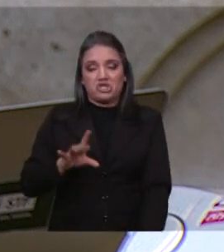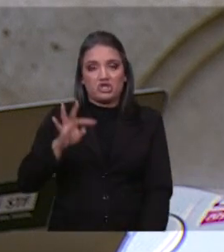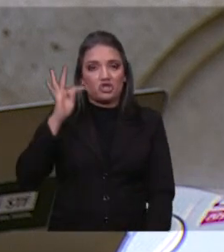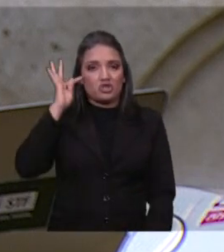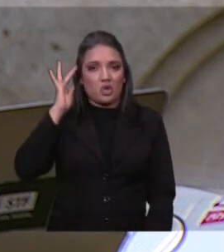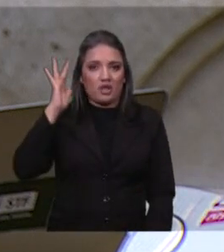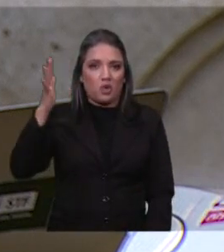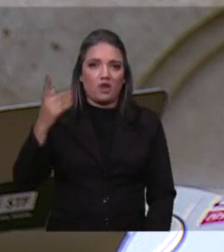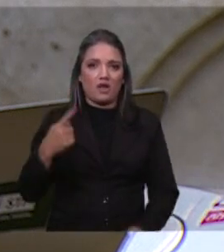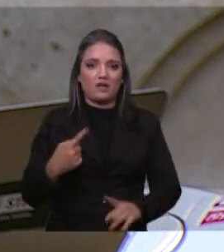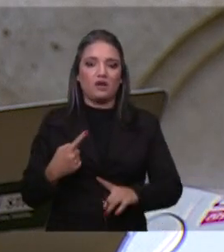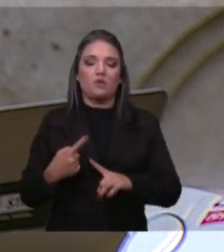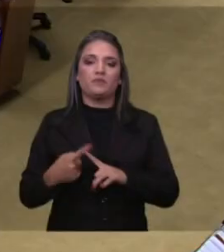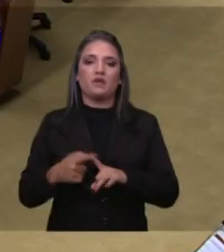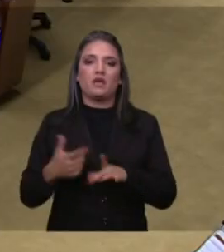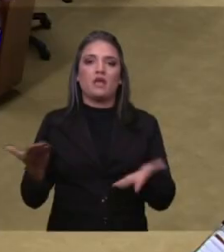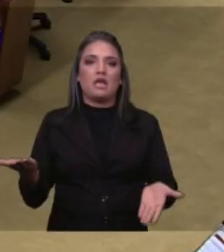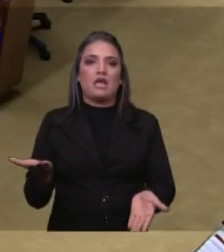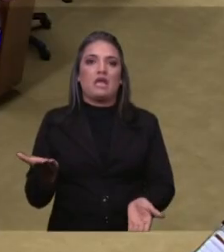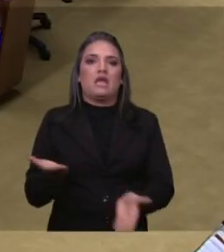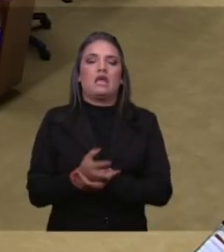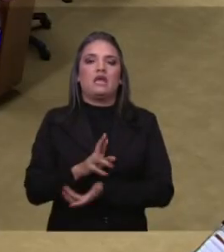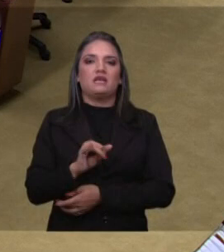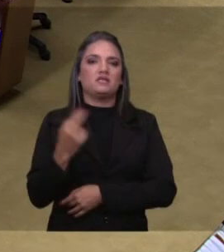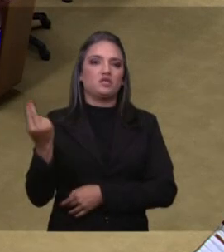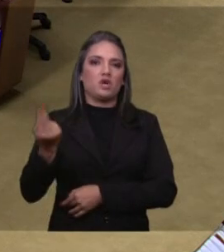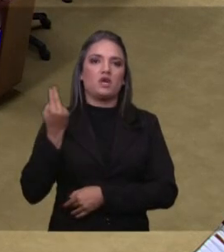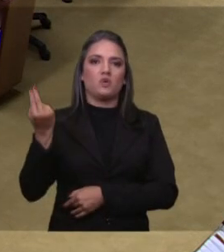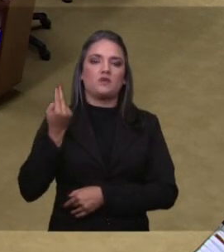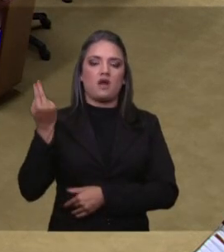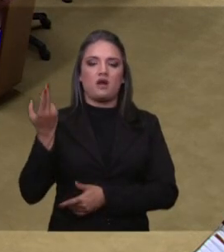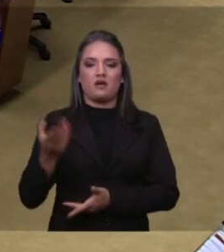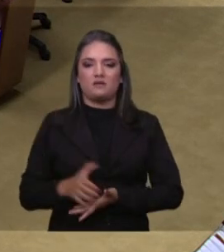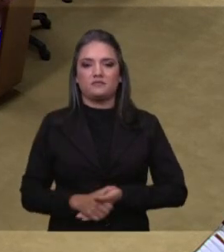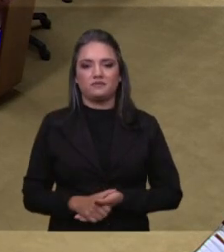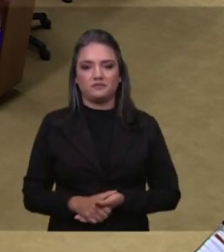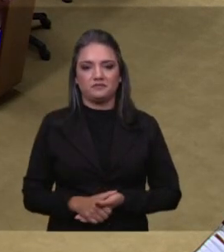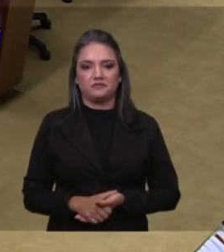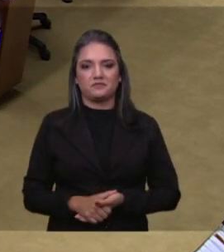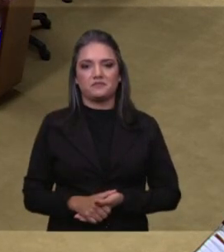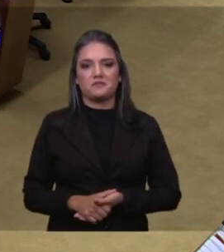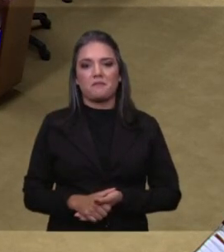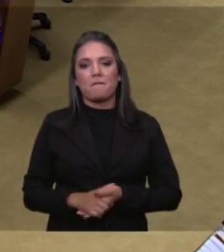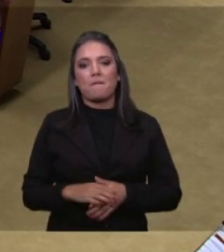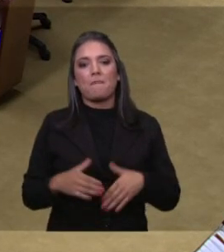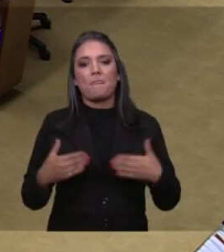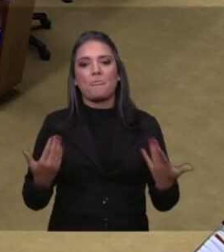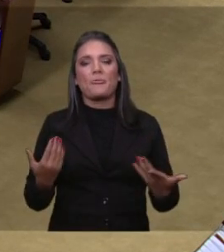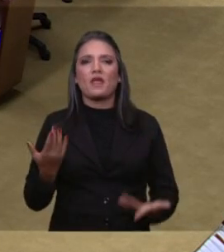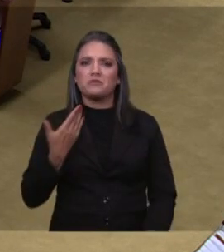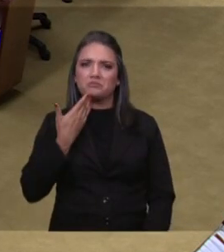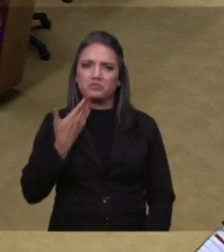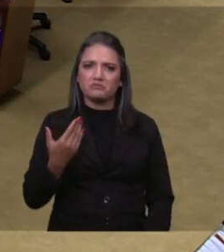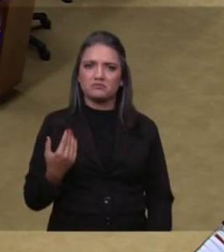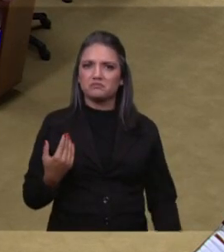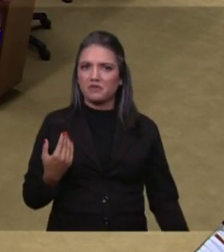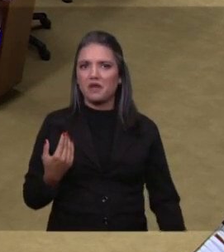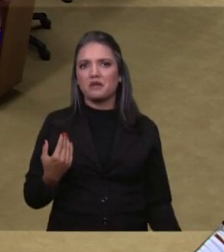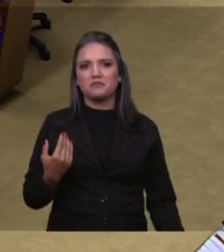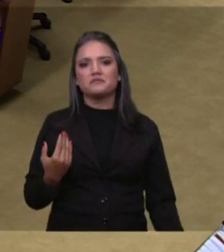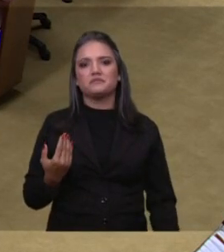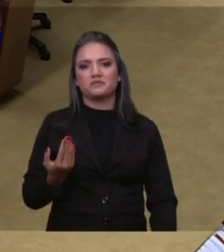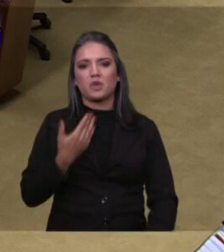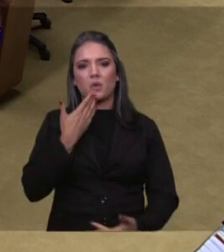mais rescisória mesmo. Pois não, ministro Fachin. Presidente, eu depreendi, até fiz uma intervenção para compreender bem o que o ministro